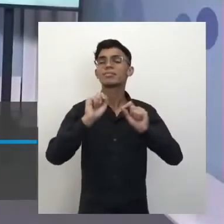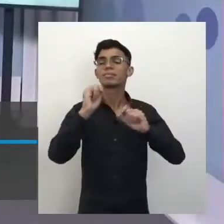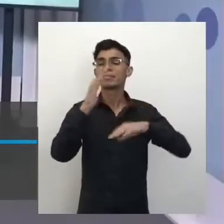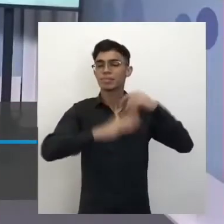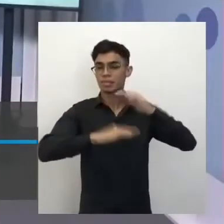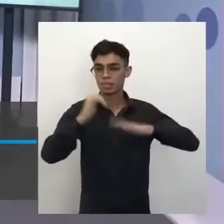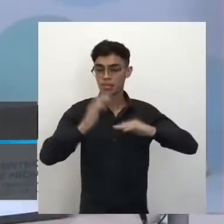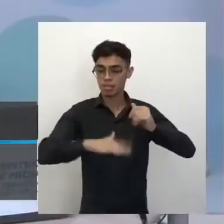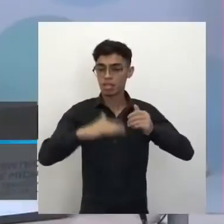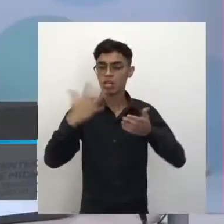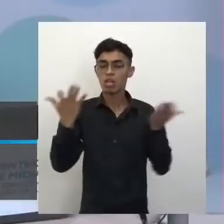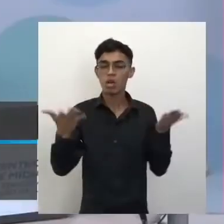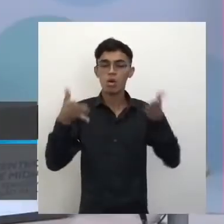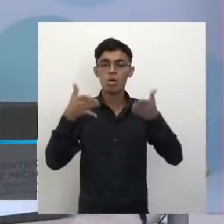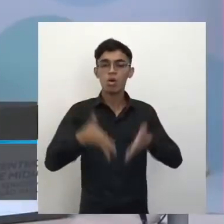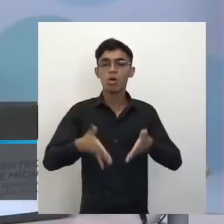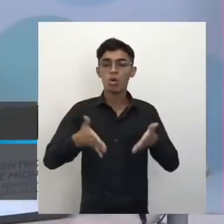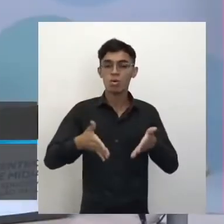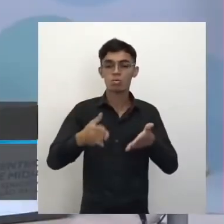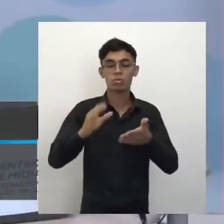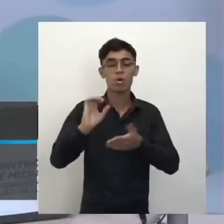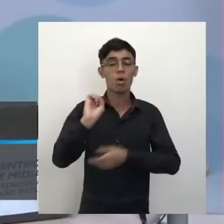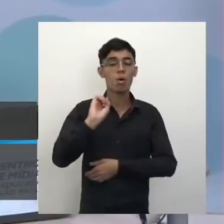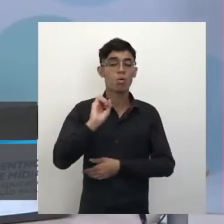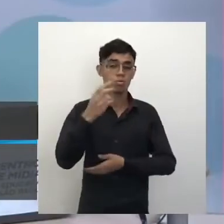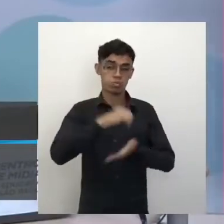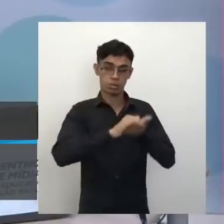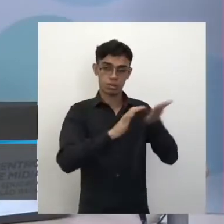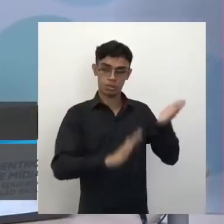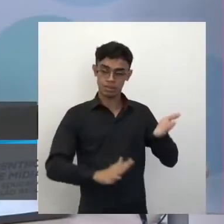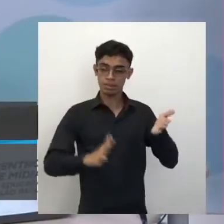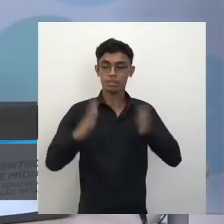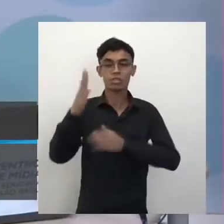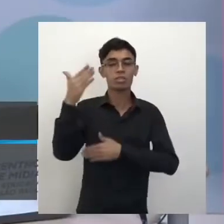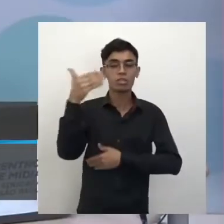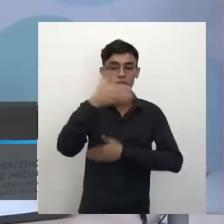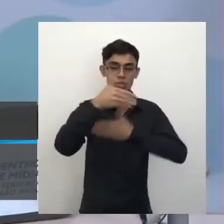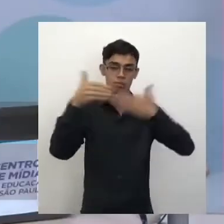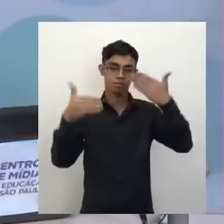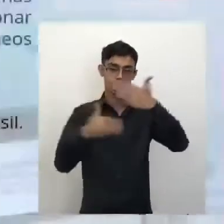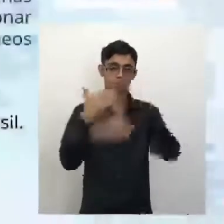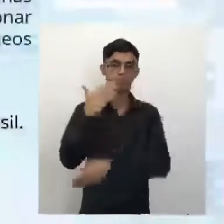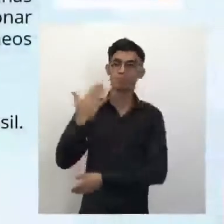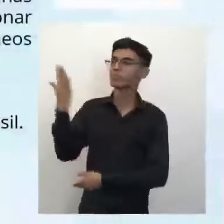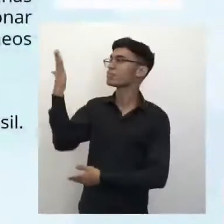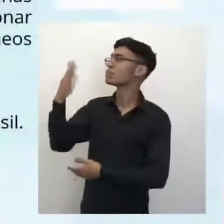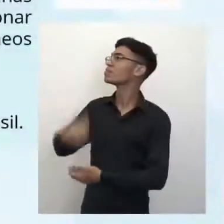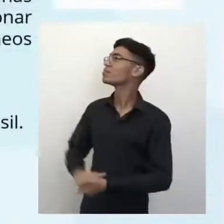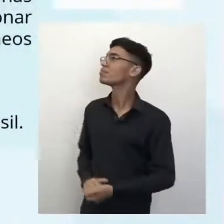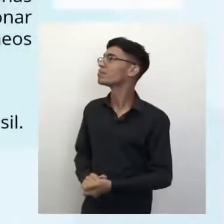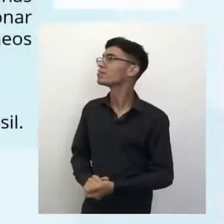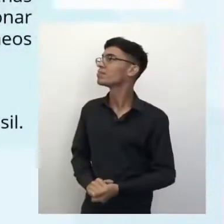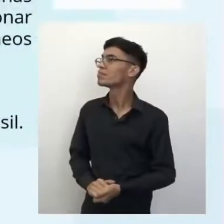na atividade ou na habilidade que nós já vamos colocar na tela.